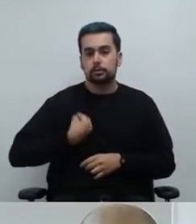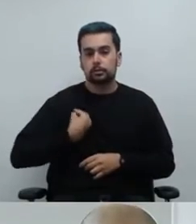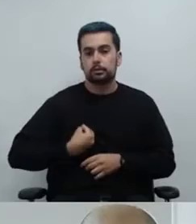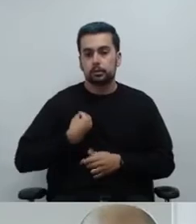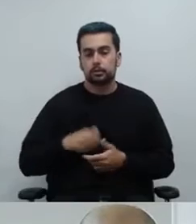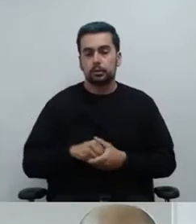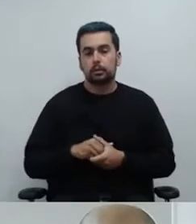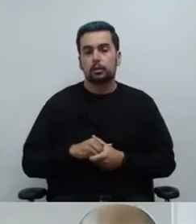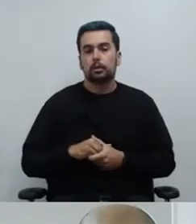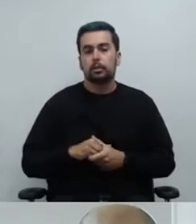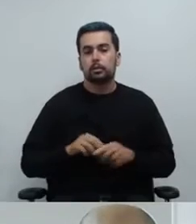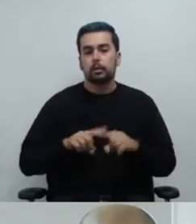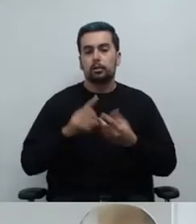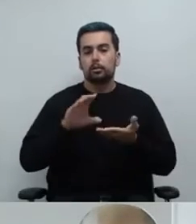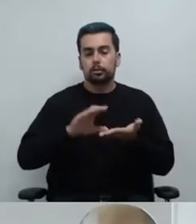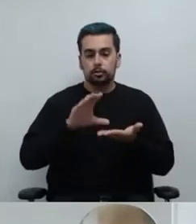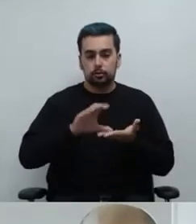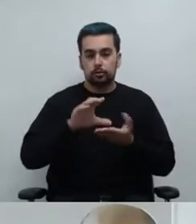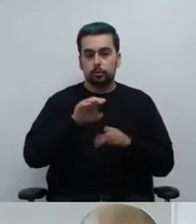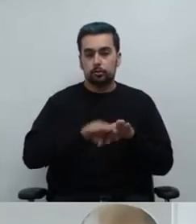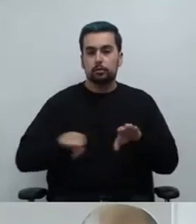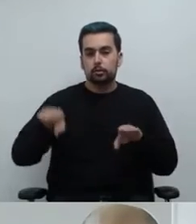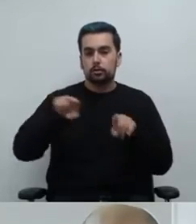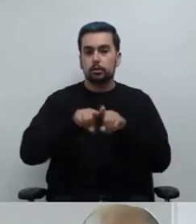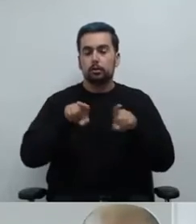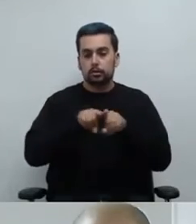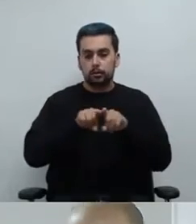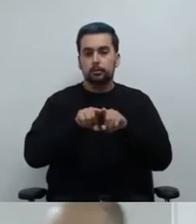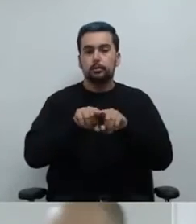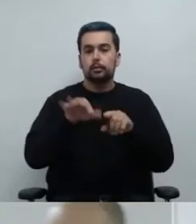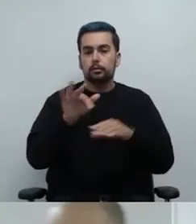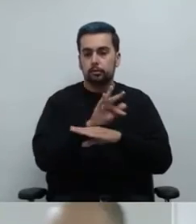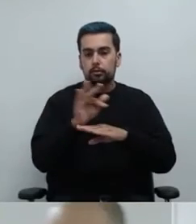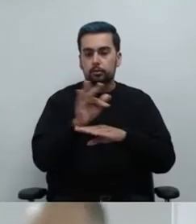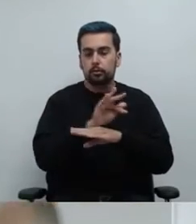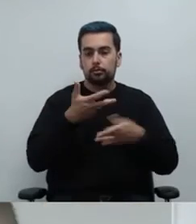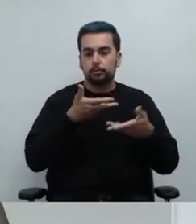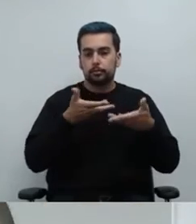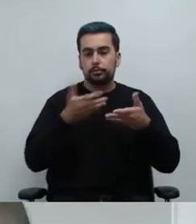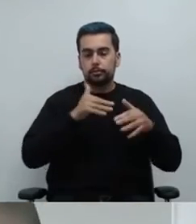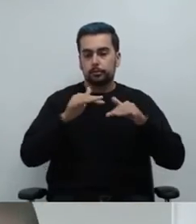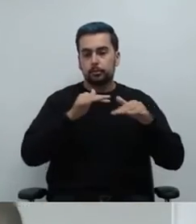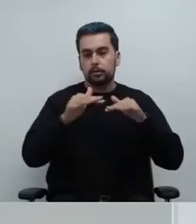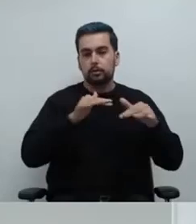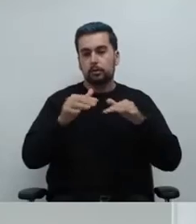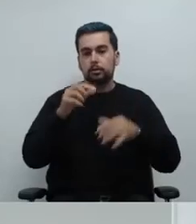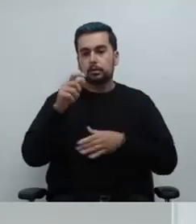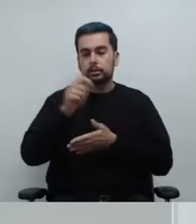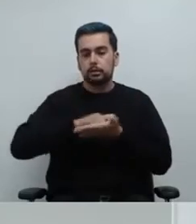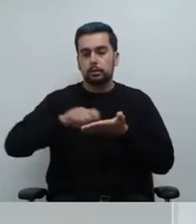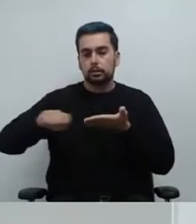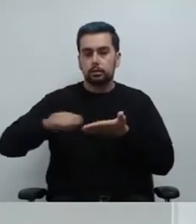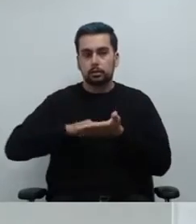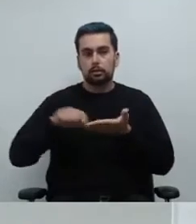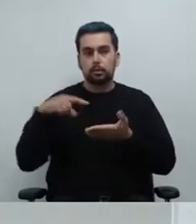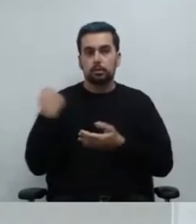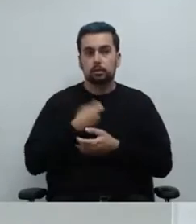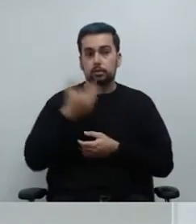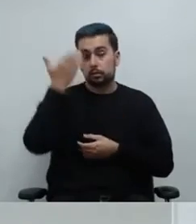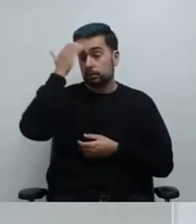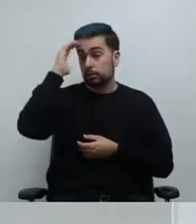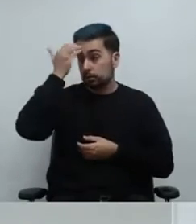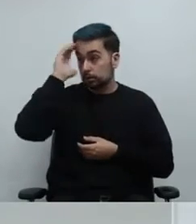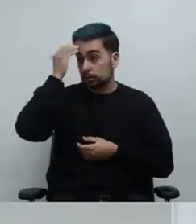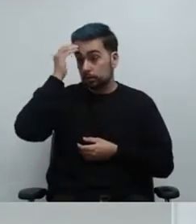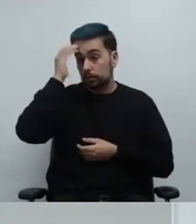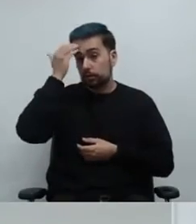Superior, mas também na proposta de formalização, mandaram manifestação escrita. Então, a gente entende que o desmembramento do NUDI não pode